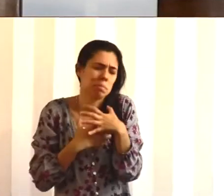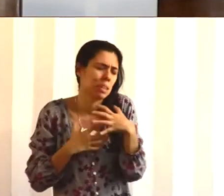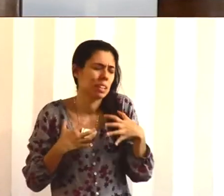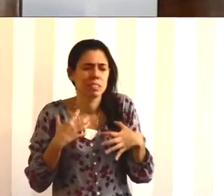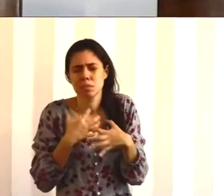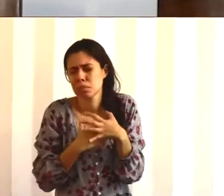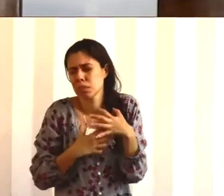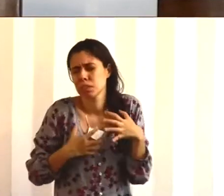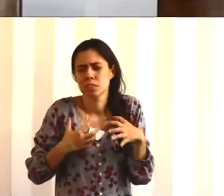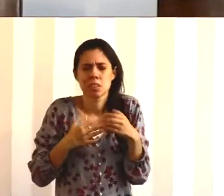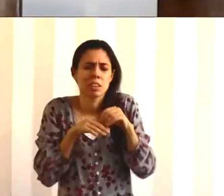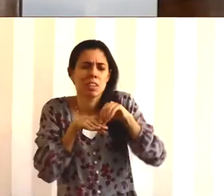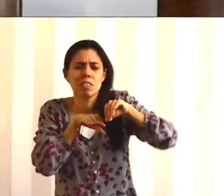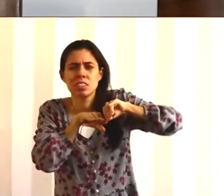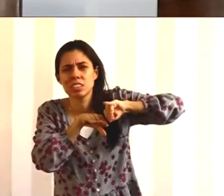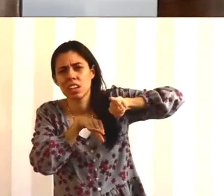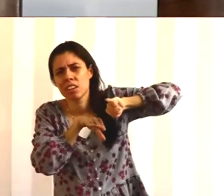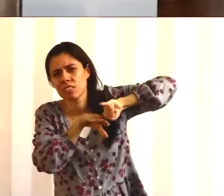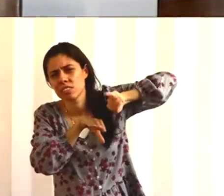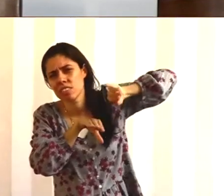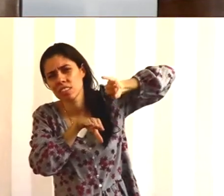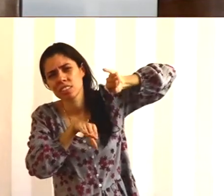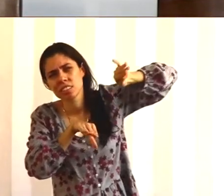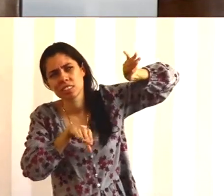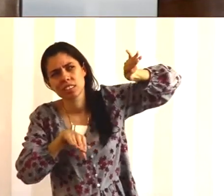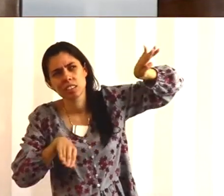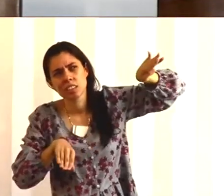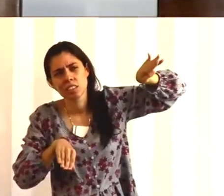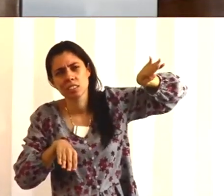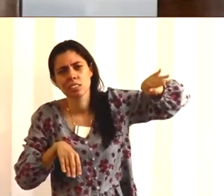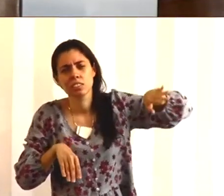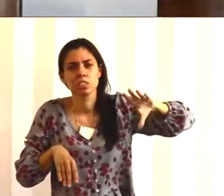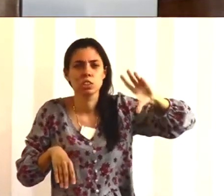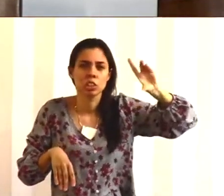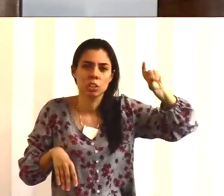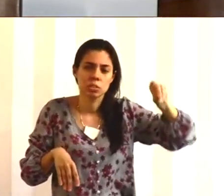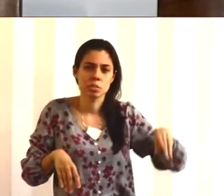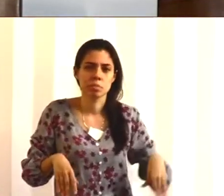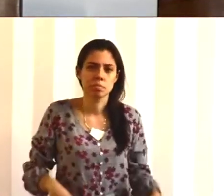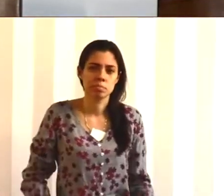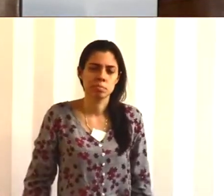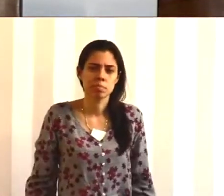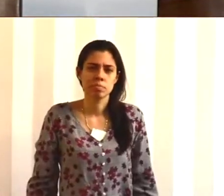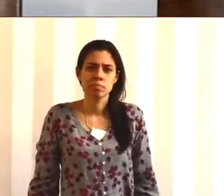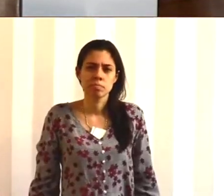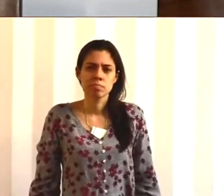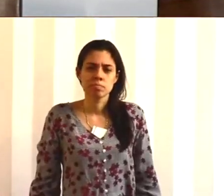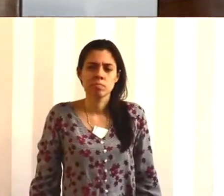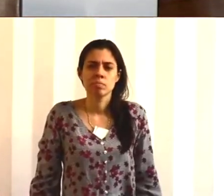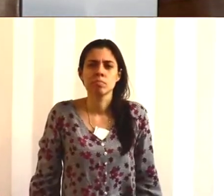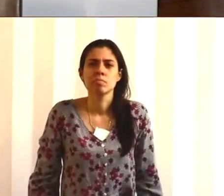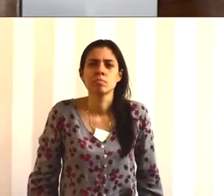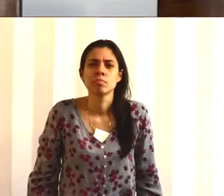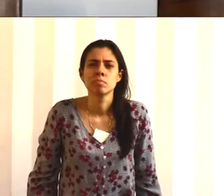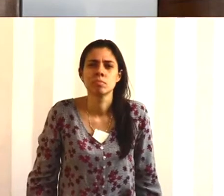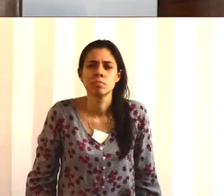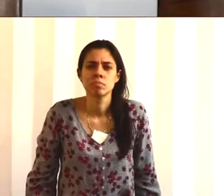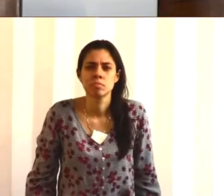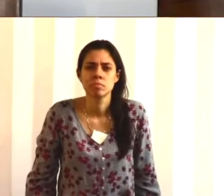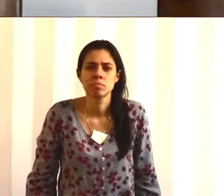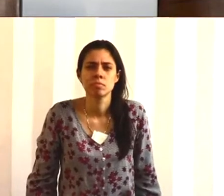de Deus, nos faz desconfiar daquilo que nós deveríamos confiar, daquele a quem nós deveríamos